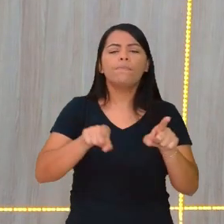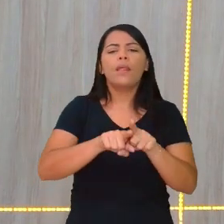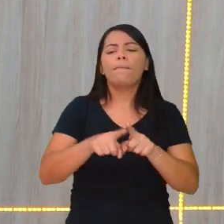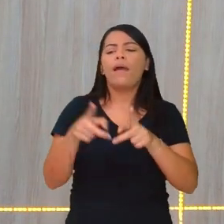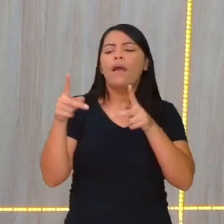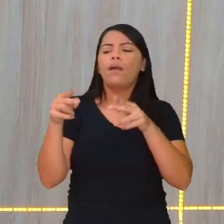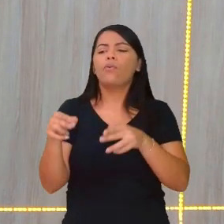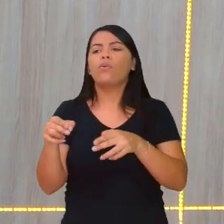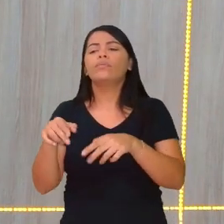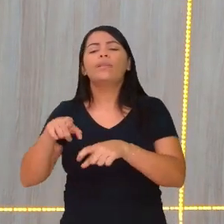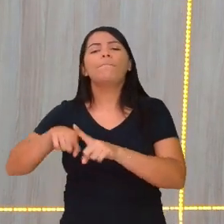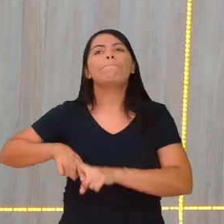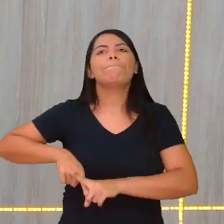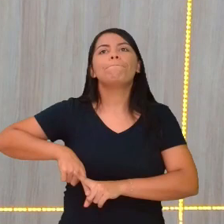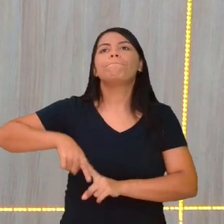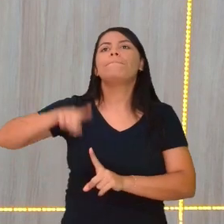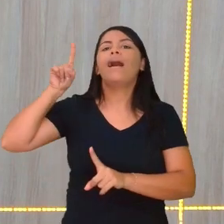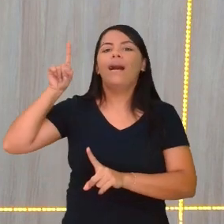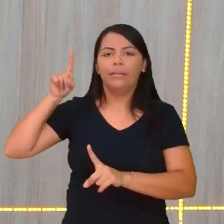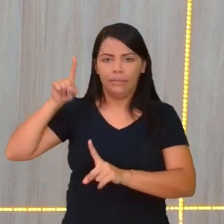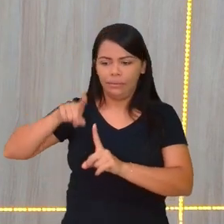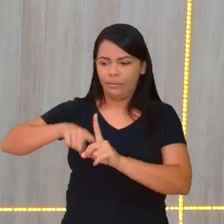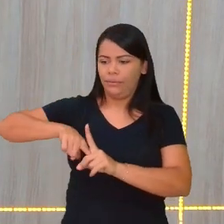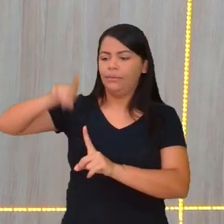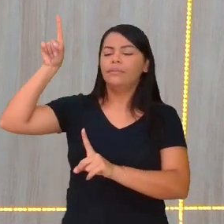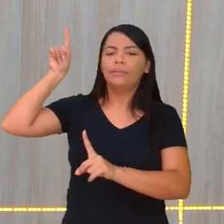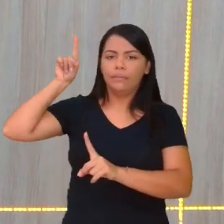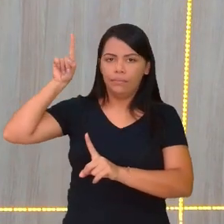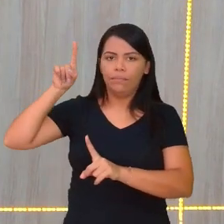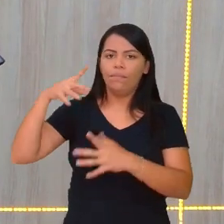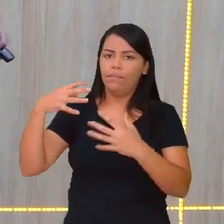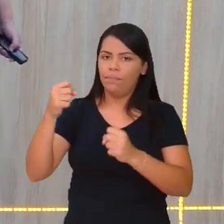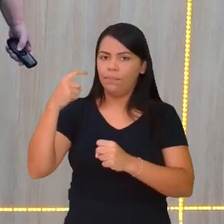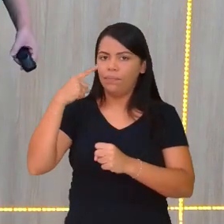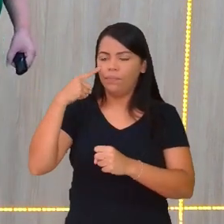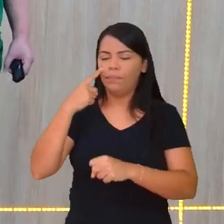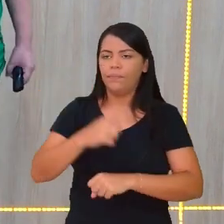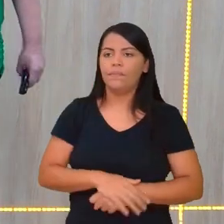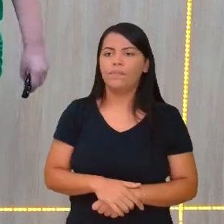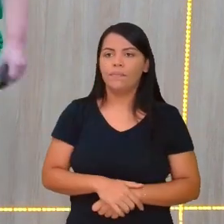o de maior temperatura média. Vamos dar uma olhadinha?